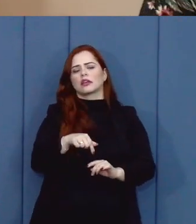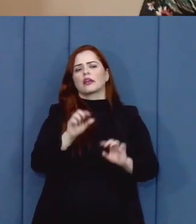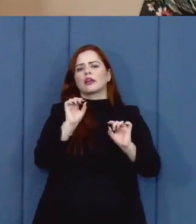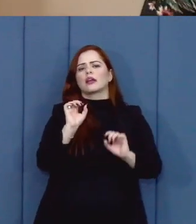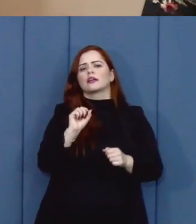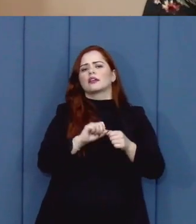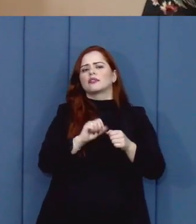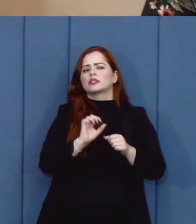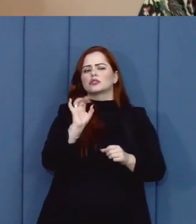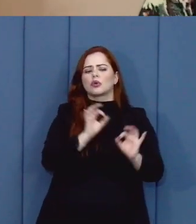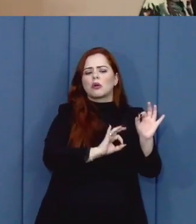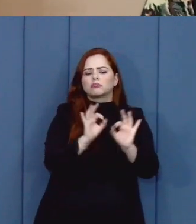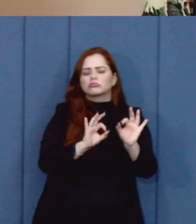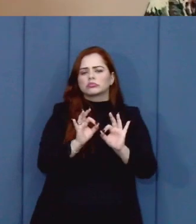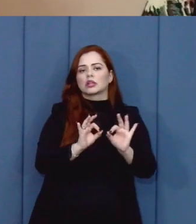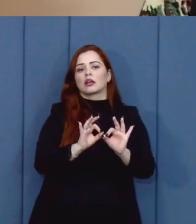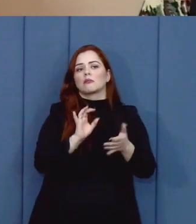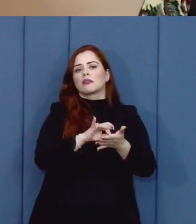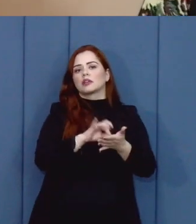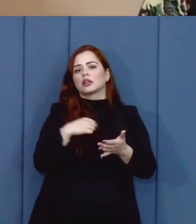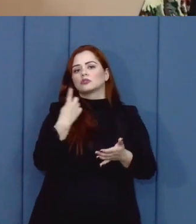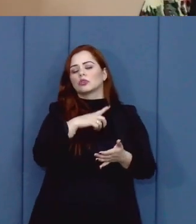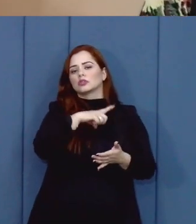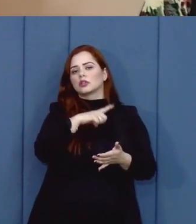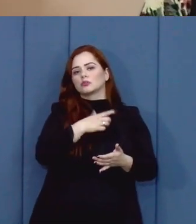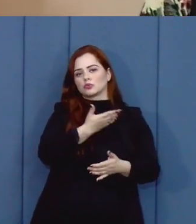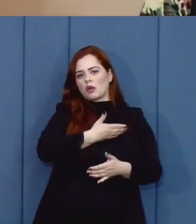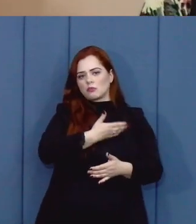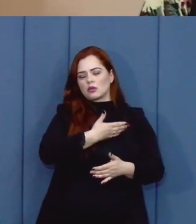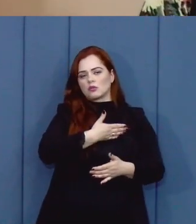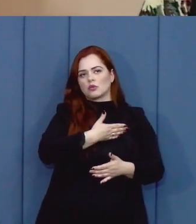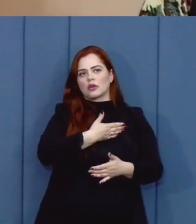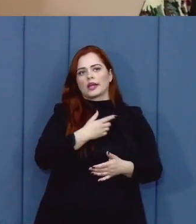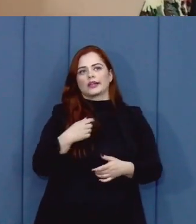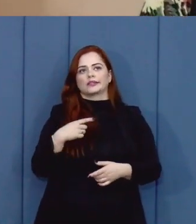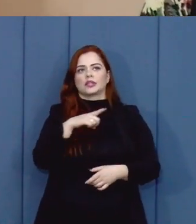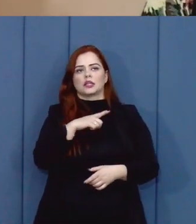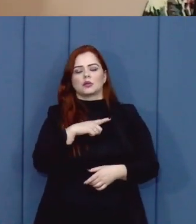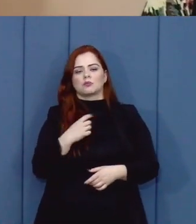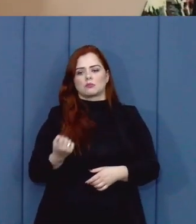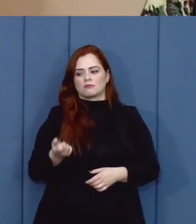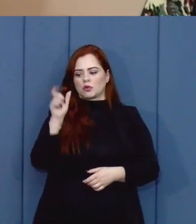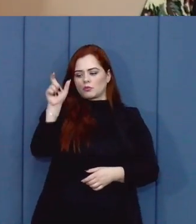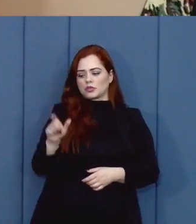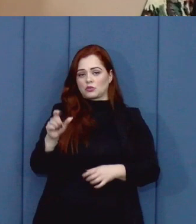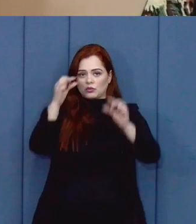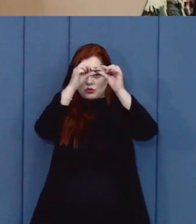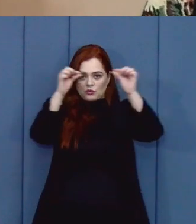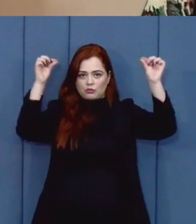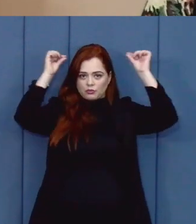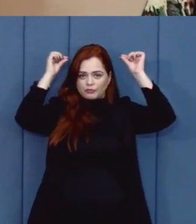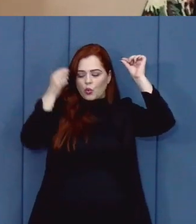um pequeno ajuste. Na realidade, a gente teve um colega, para nossa sorte, a gente teve também um colega mexicano que